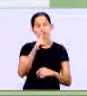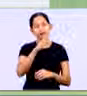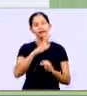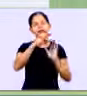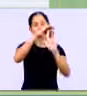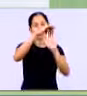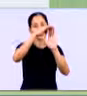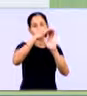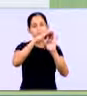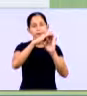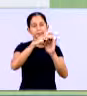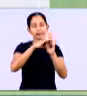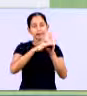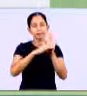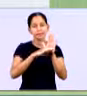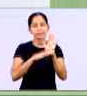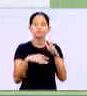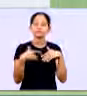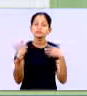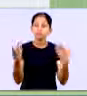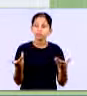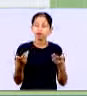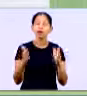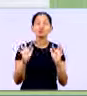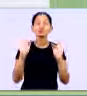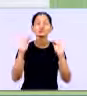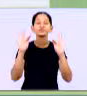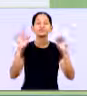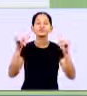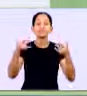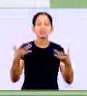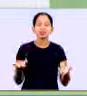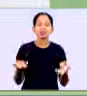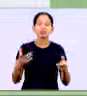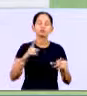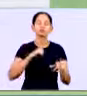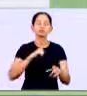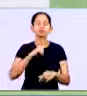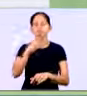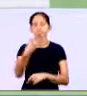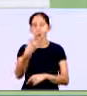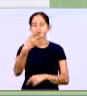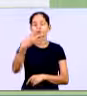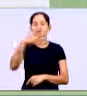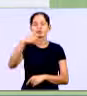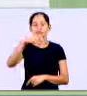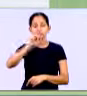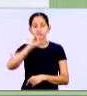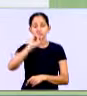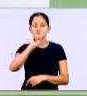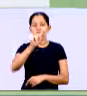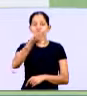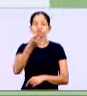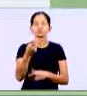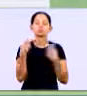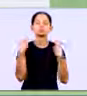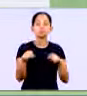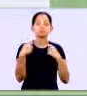210 mil quilos. Mais o estoque final desejado de matéria-prima, que seria 48 mil, então a necessidade total seria